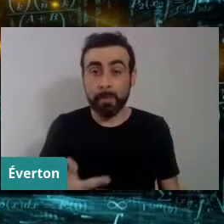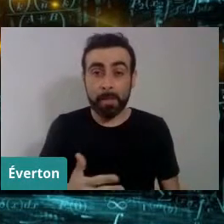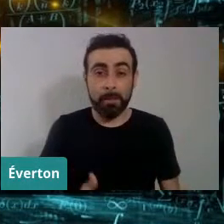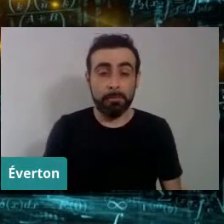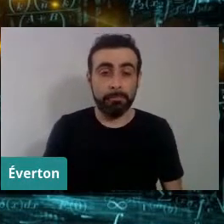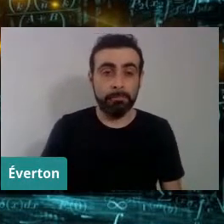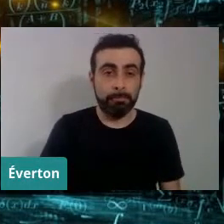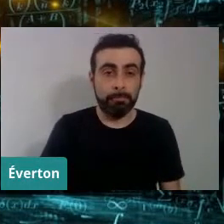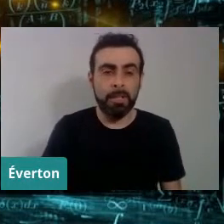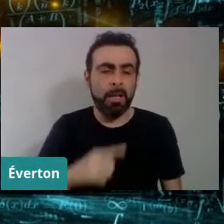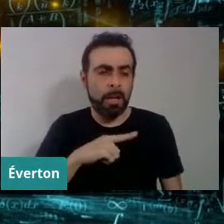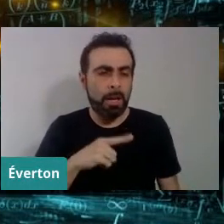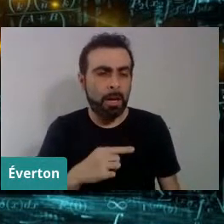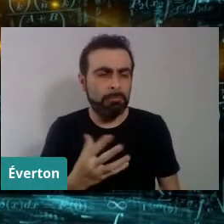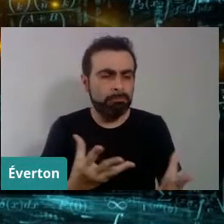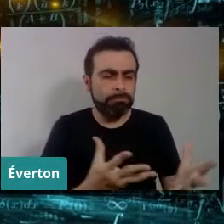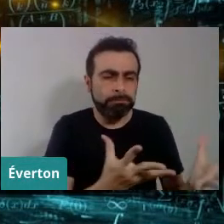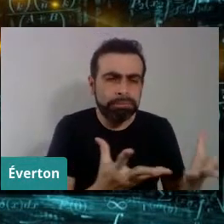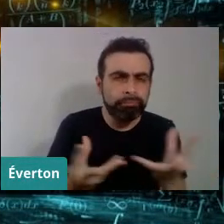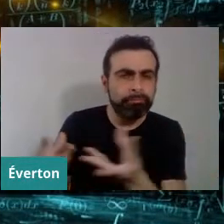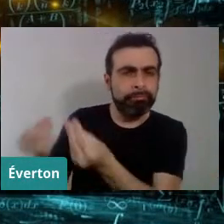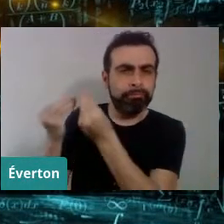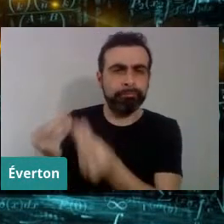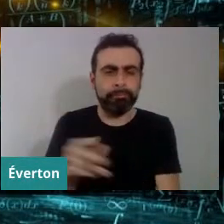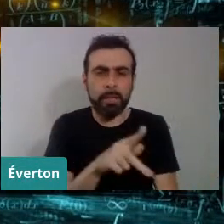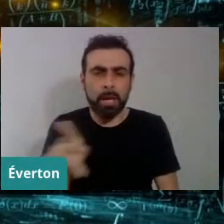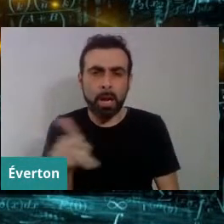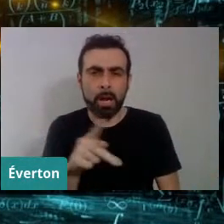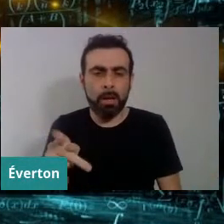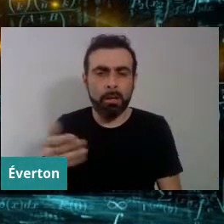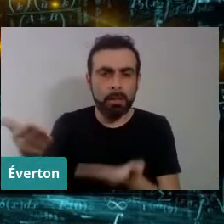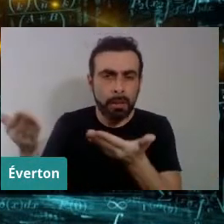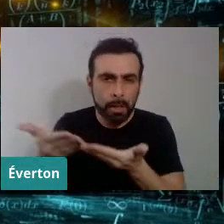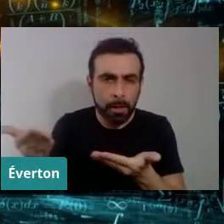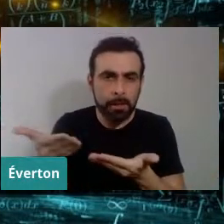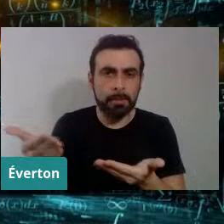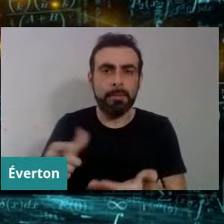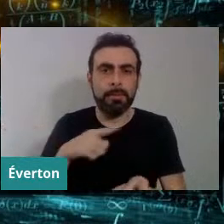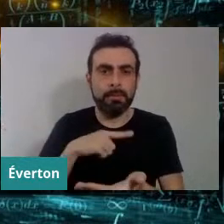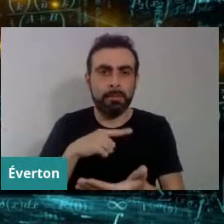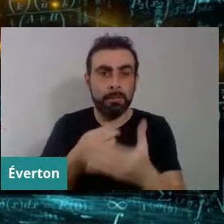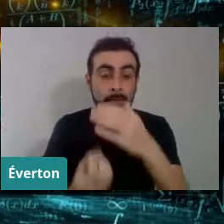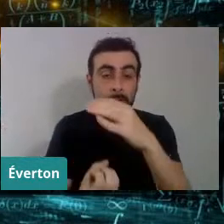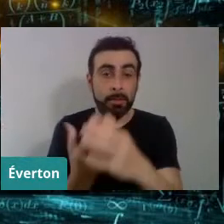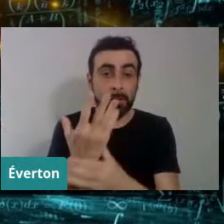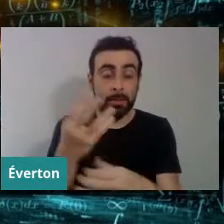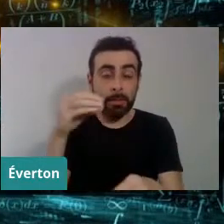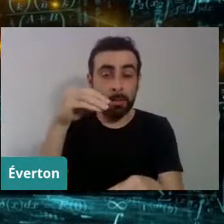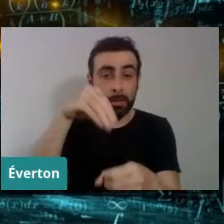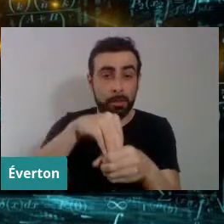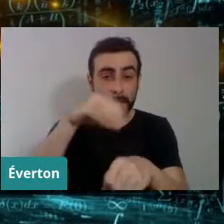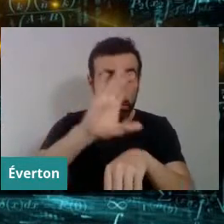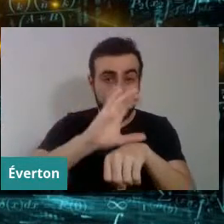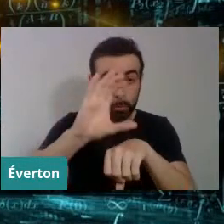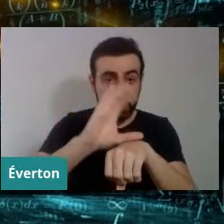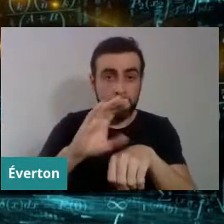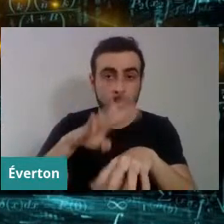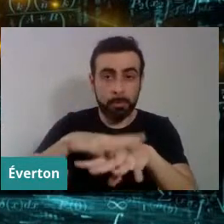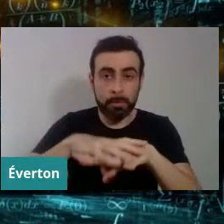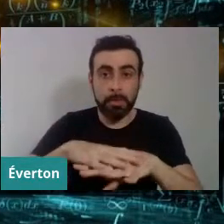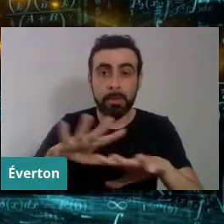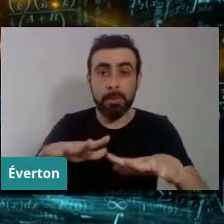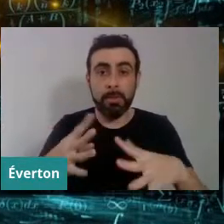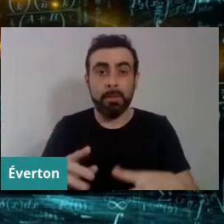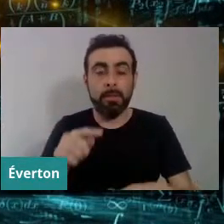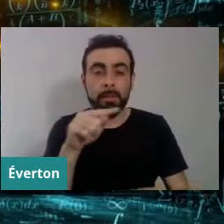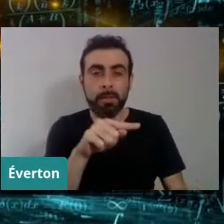diversos professores nesse momento da criação do curso de matemática. Nós temos a